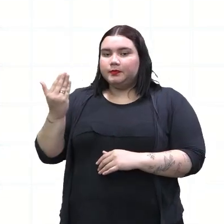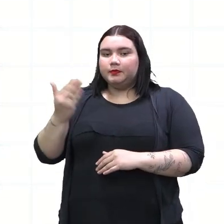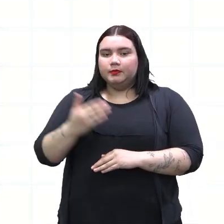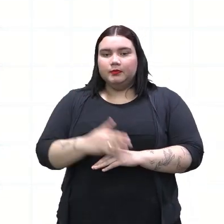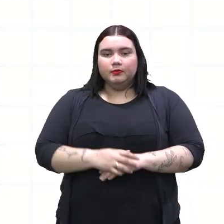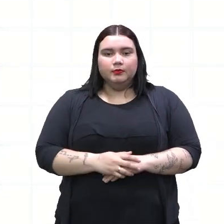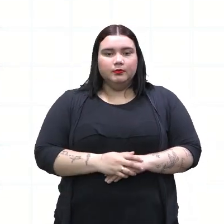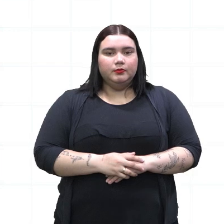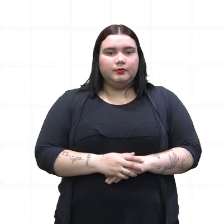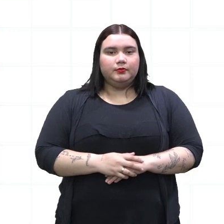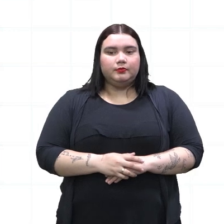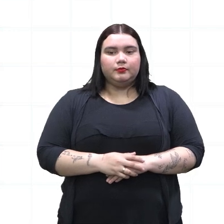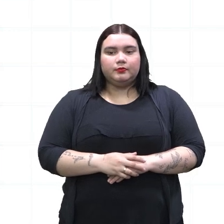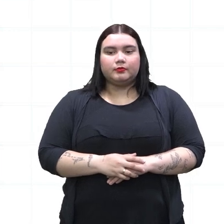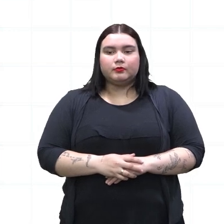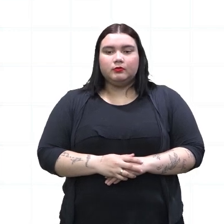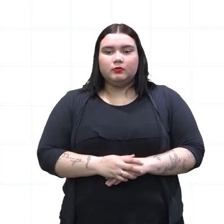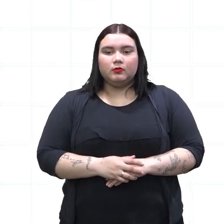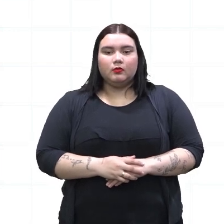Will, não é?